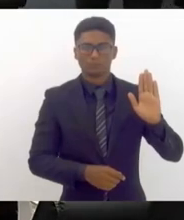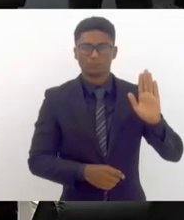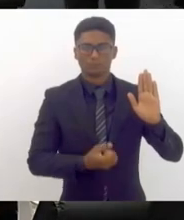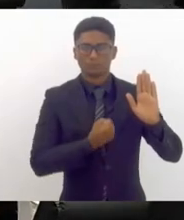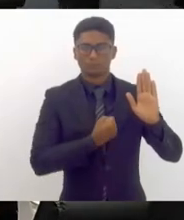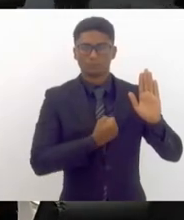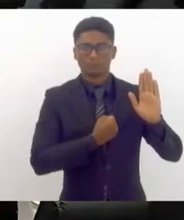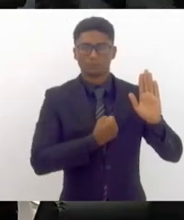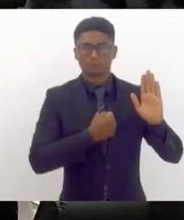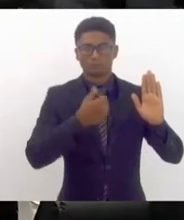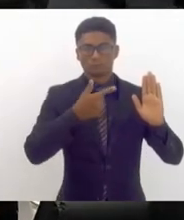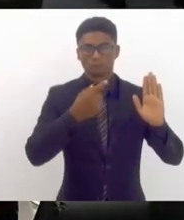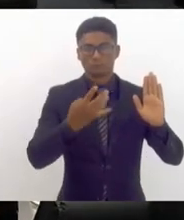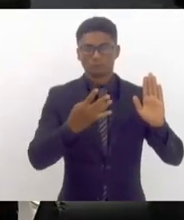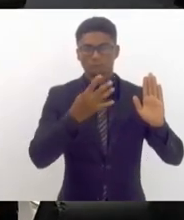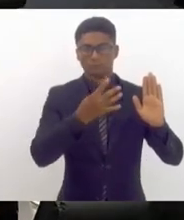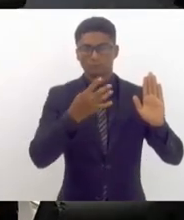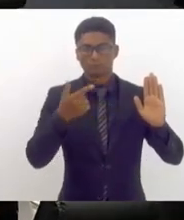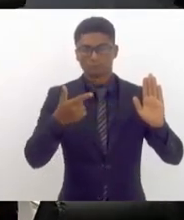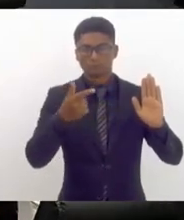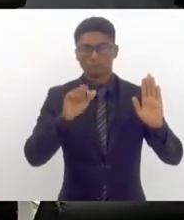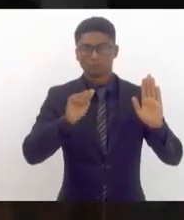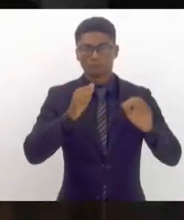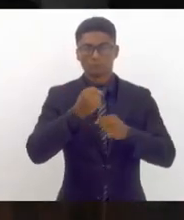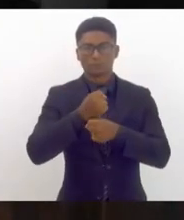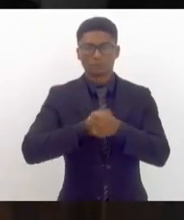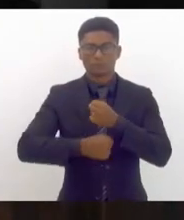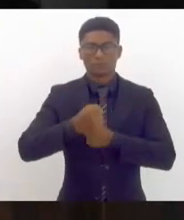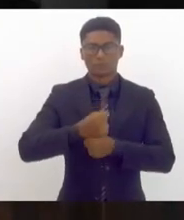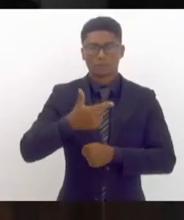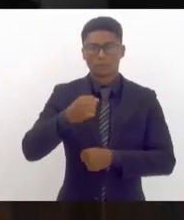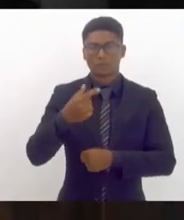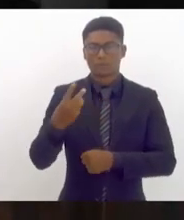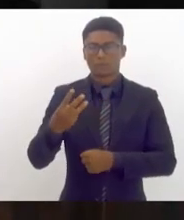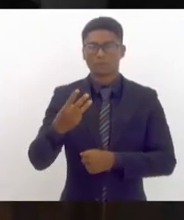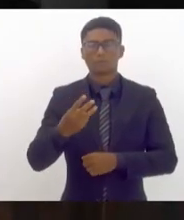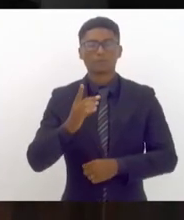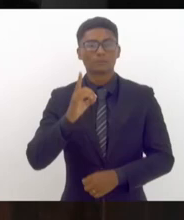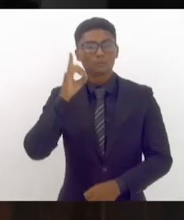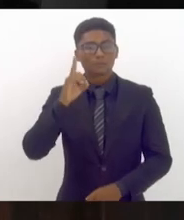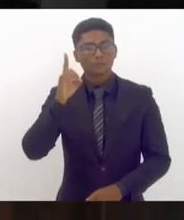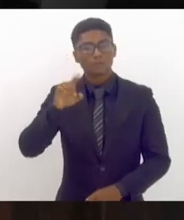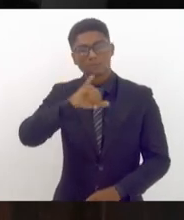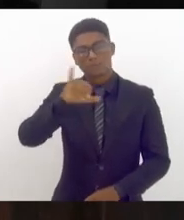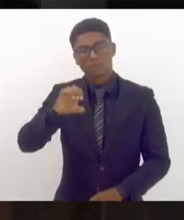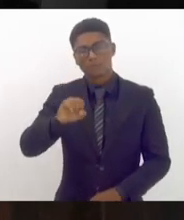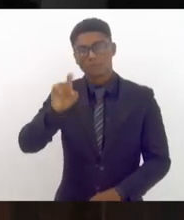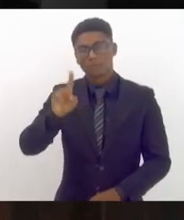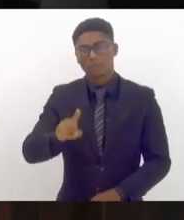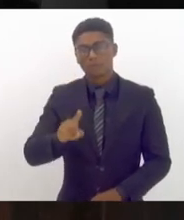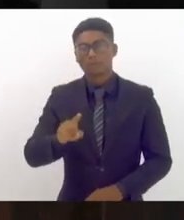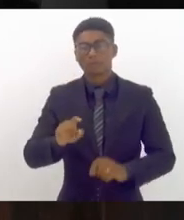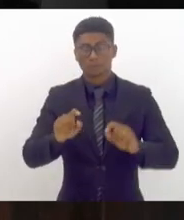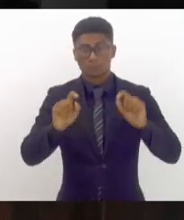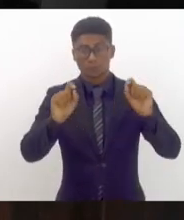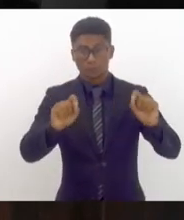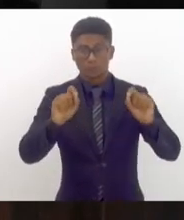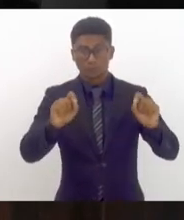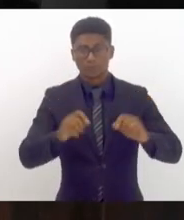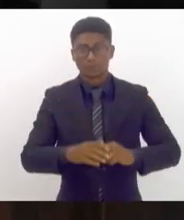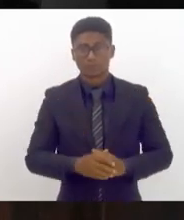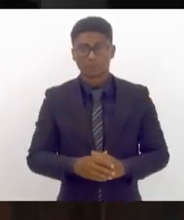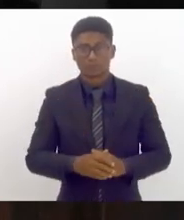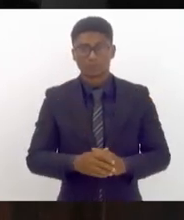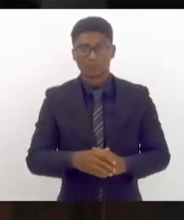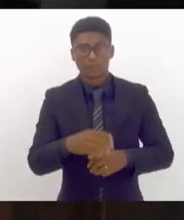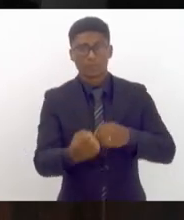Projeto de lei número 2442-A de 2013, de autoria do deputado José Luiz Nance, que dispõe sobre a instituição